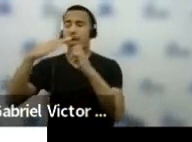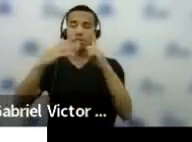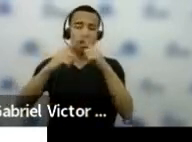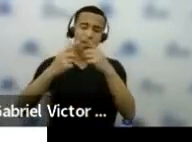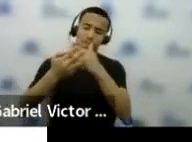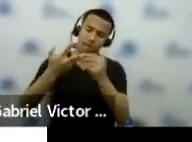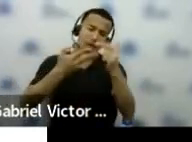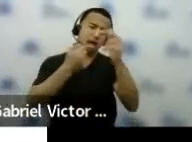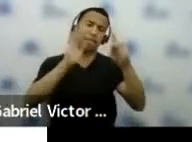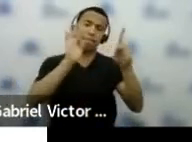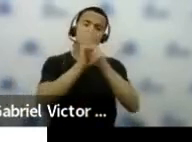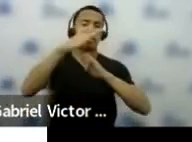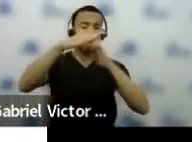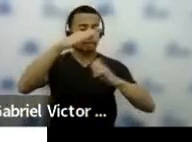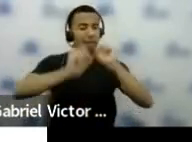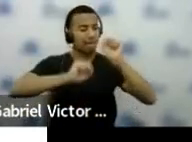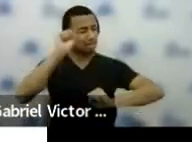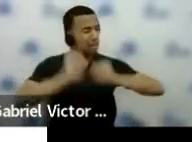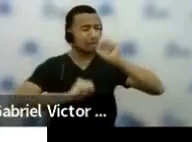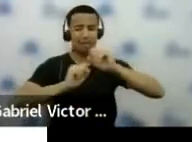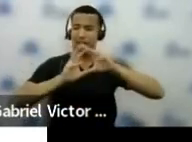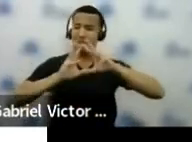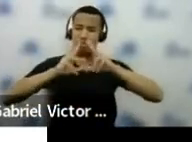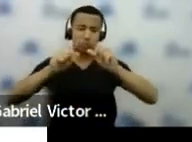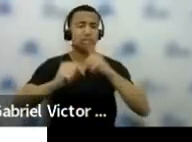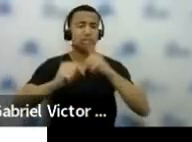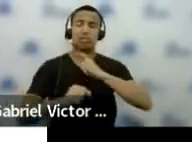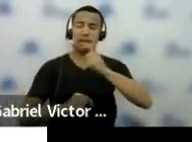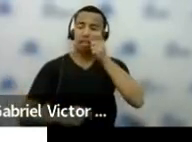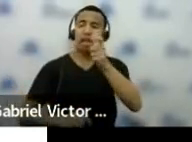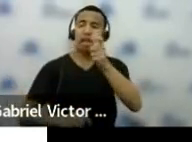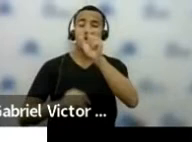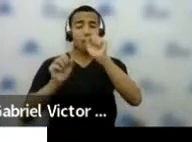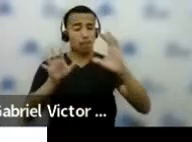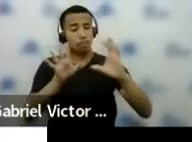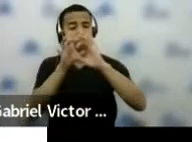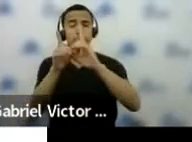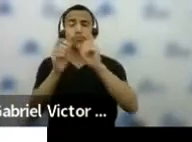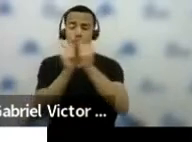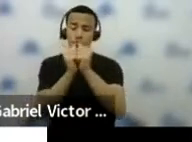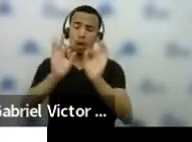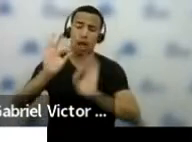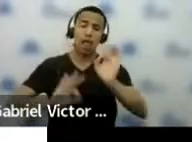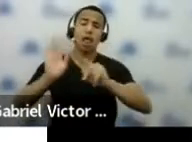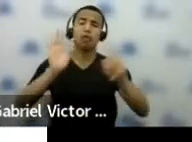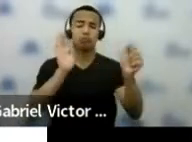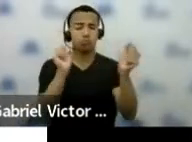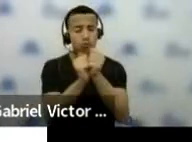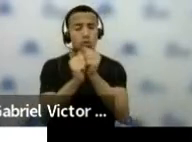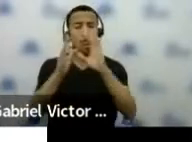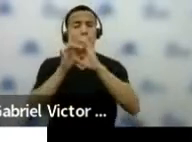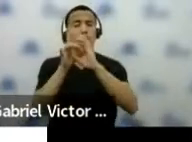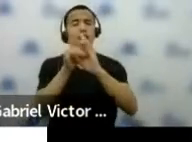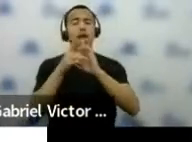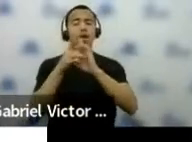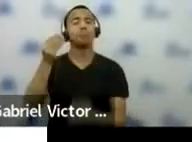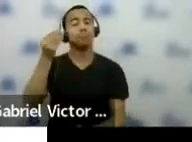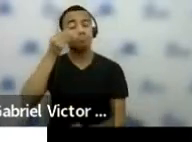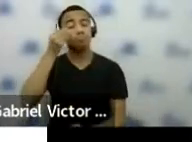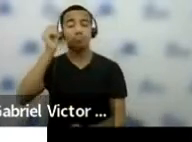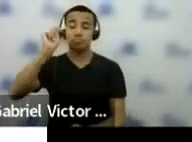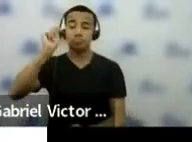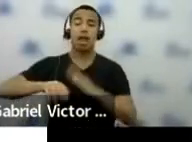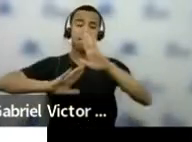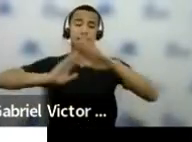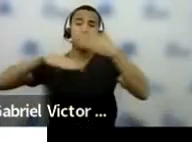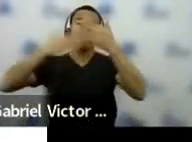segmento industrial. Você tem várias empresas interessadas, então elas podem se juntar, estruturar esse consórcio, essa aliança, para